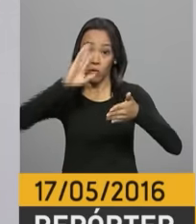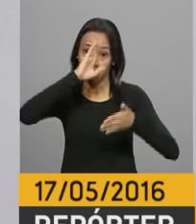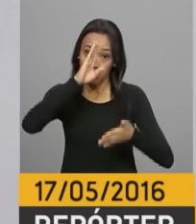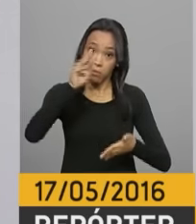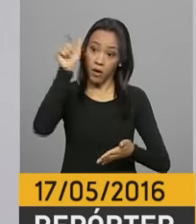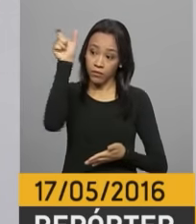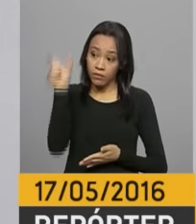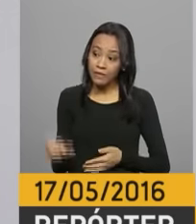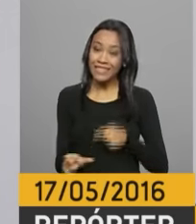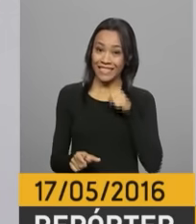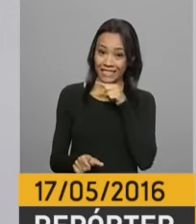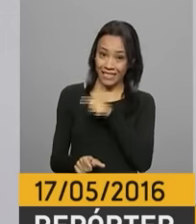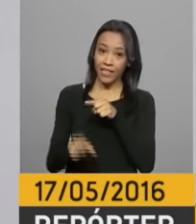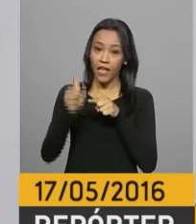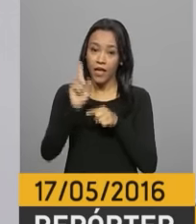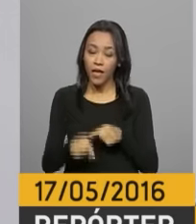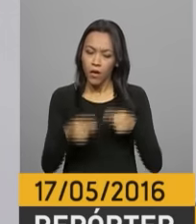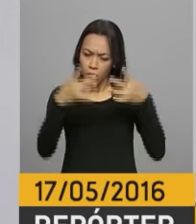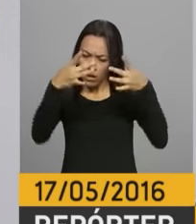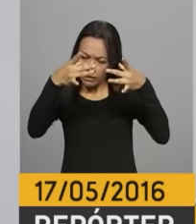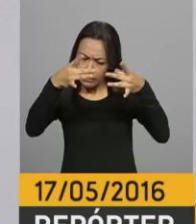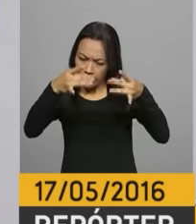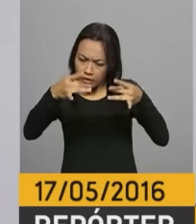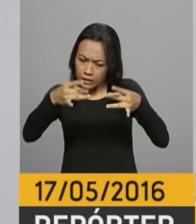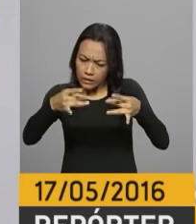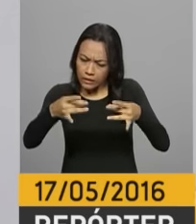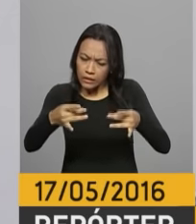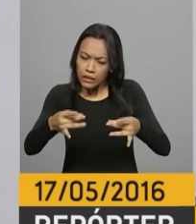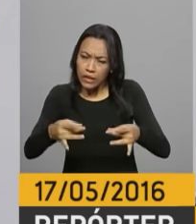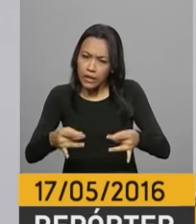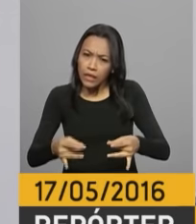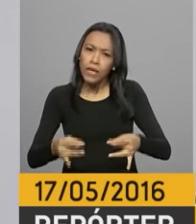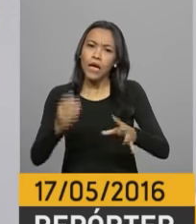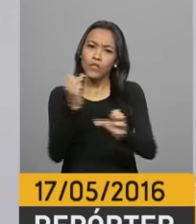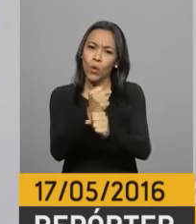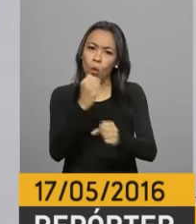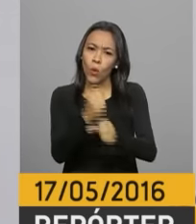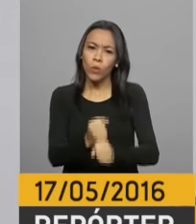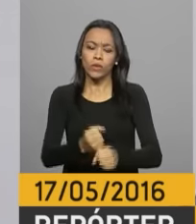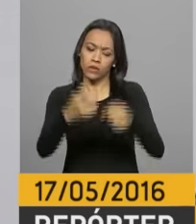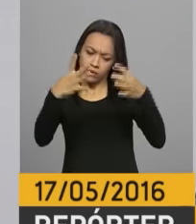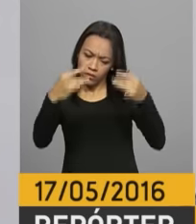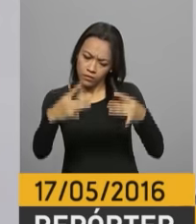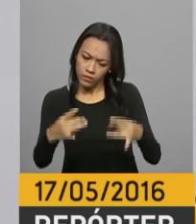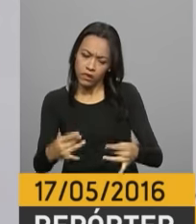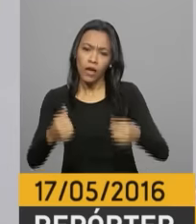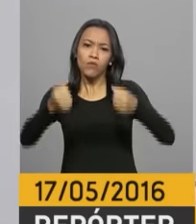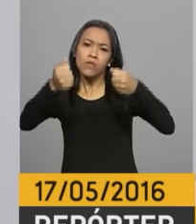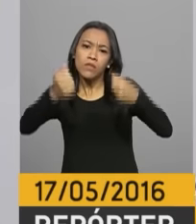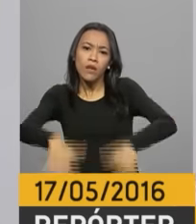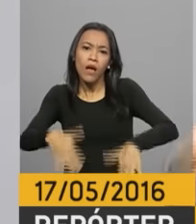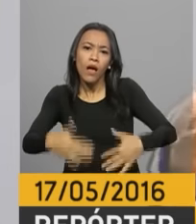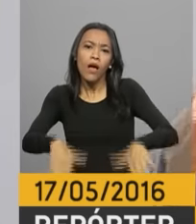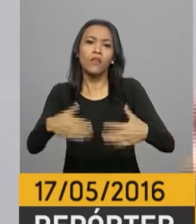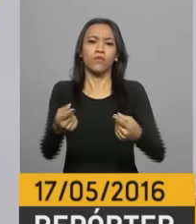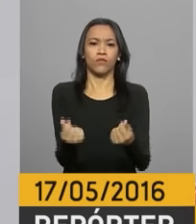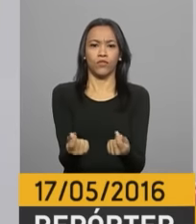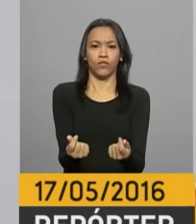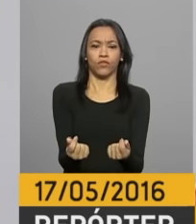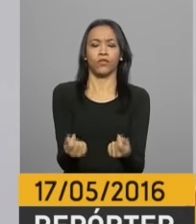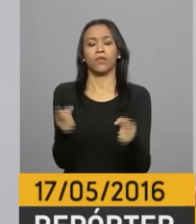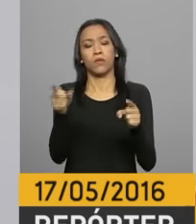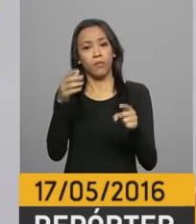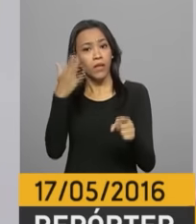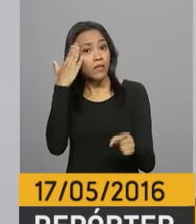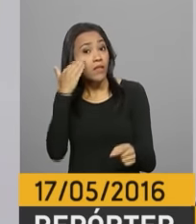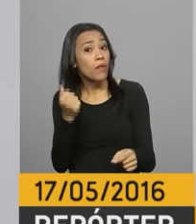momento é uma análise detalhada das contas públicas, das despesas públicas, diagnóstico que vai